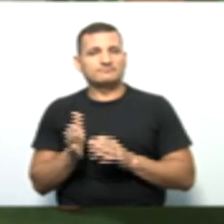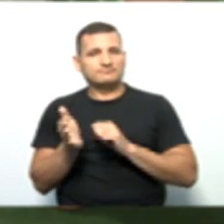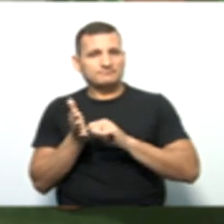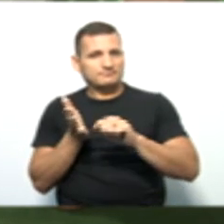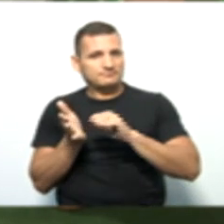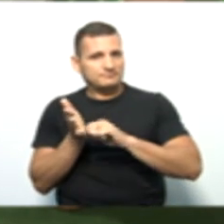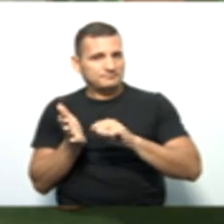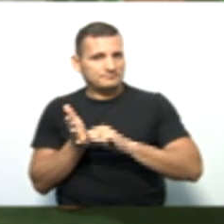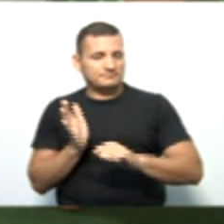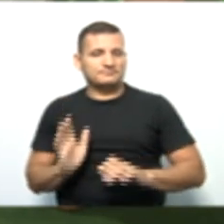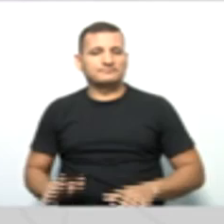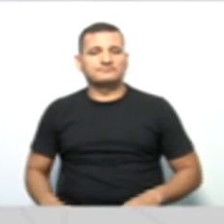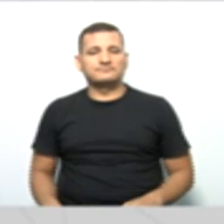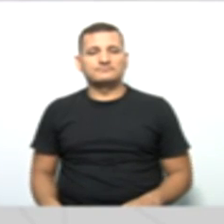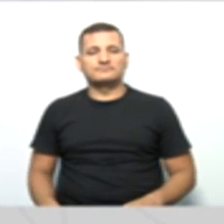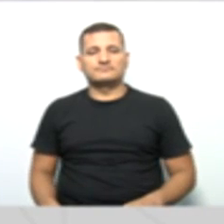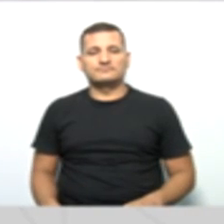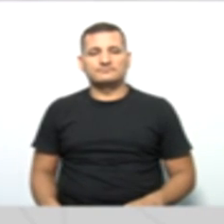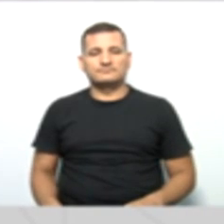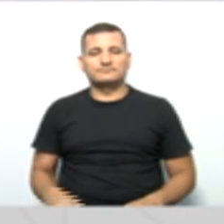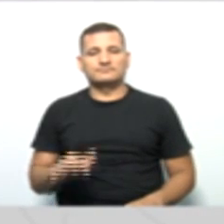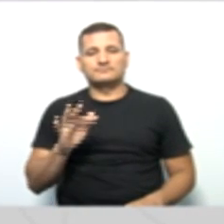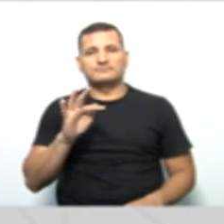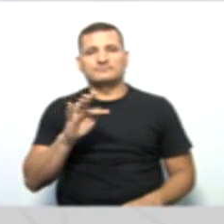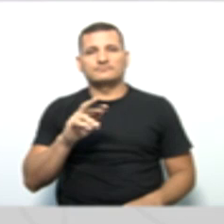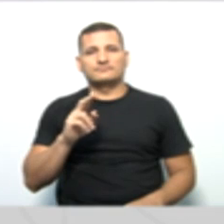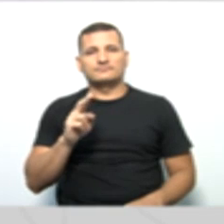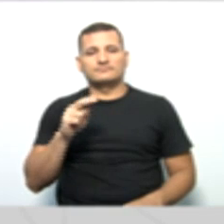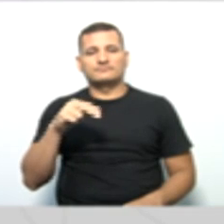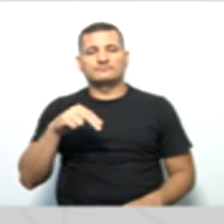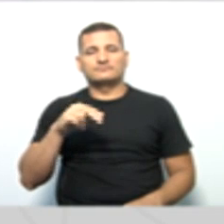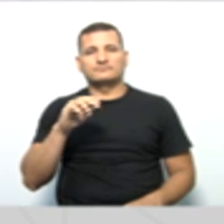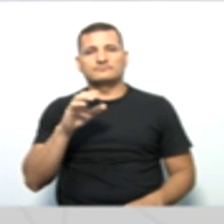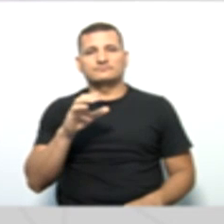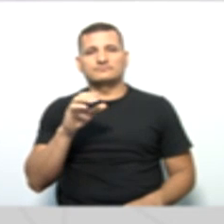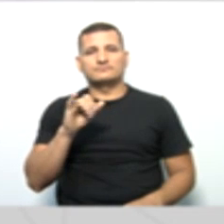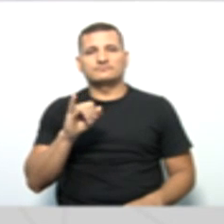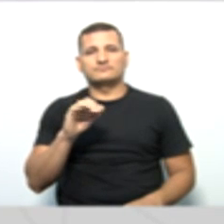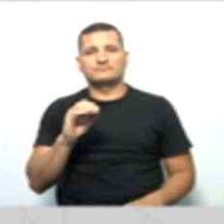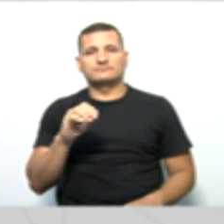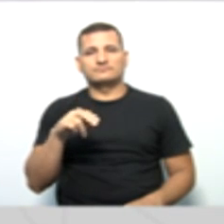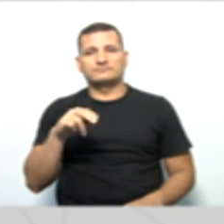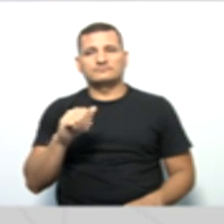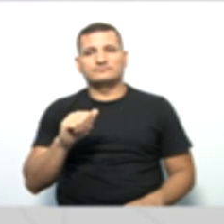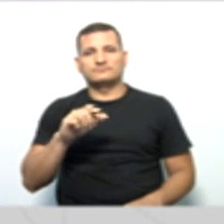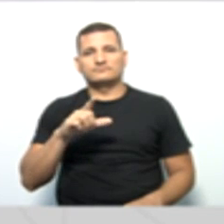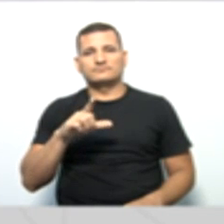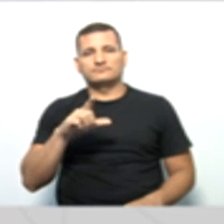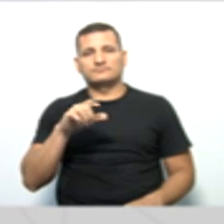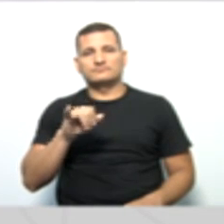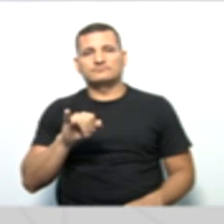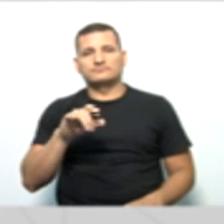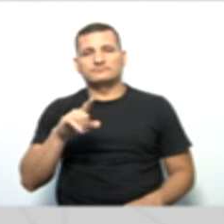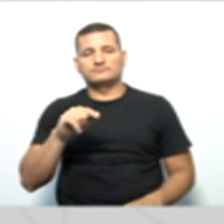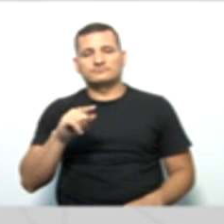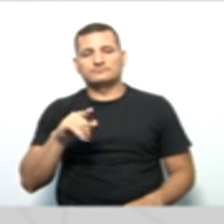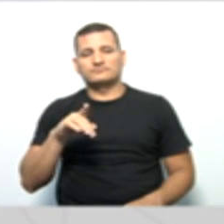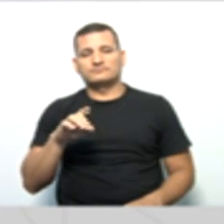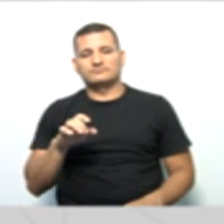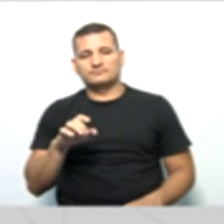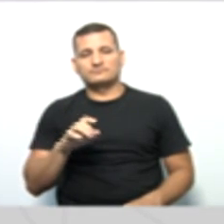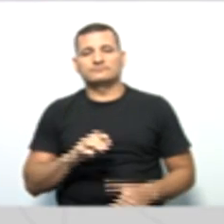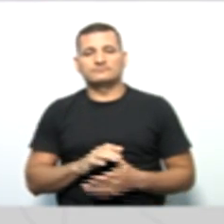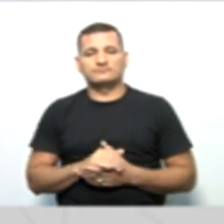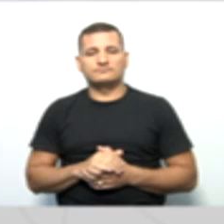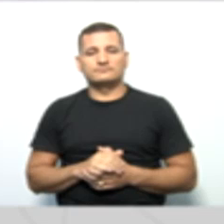tá, gente? Olha só, funcionalidade, observação do conjunto de características e da capacidade